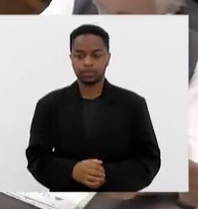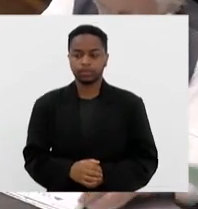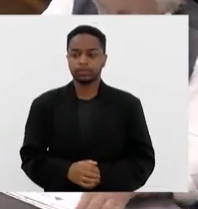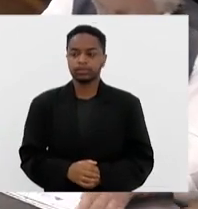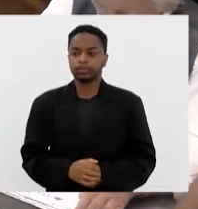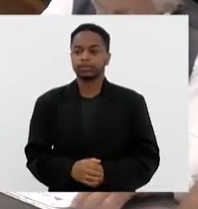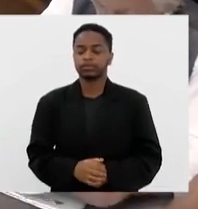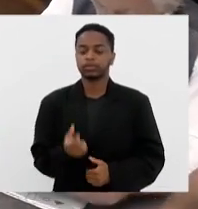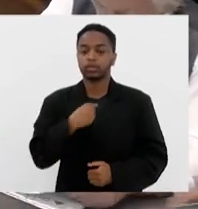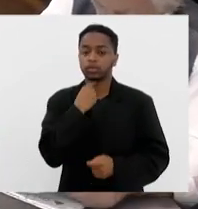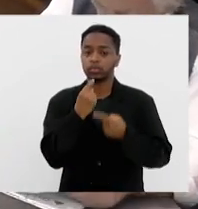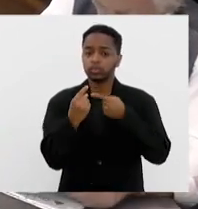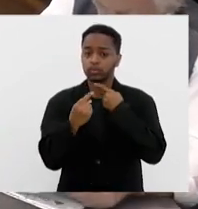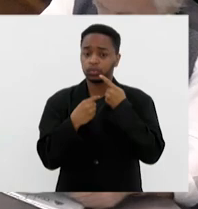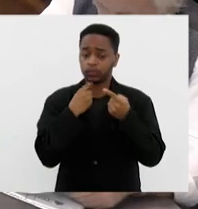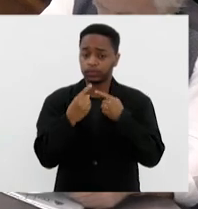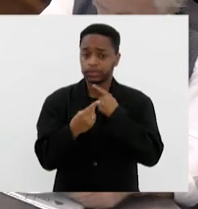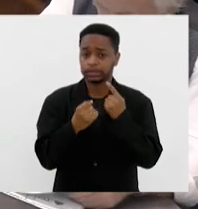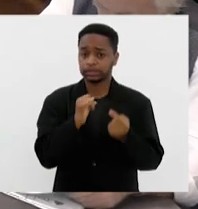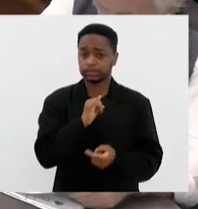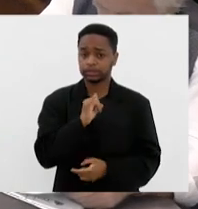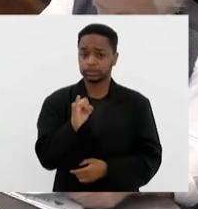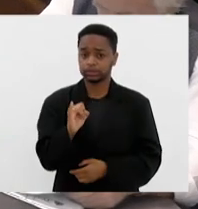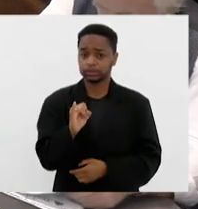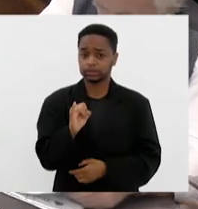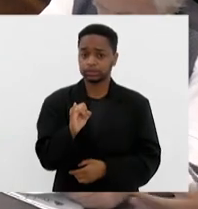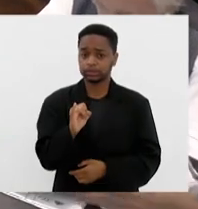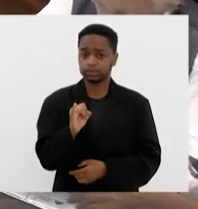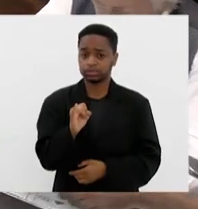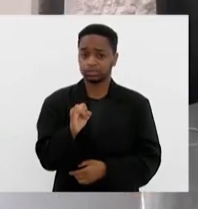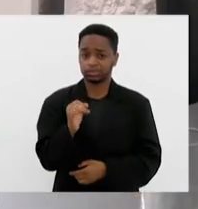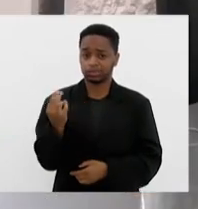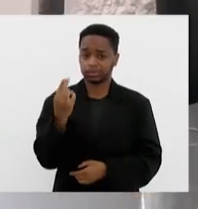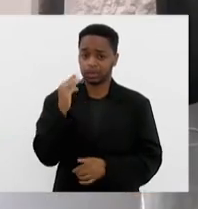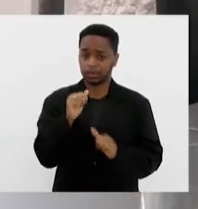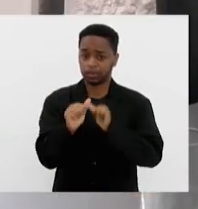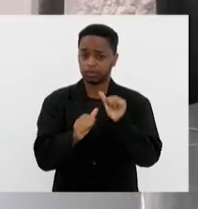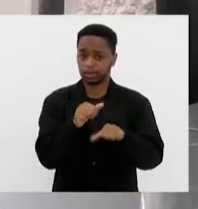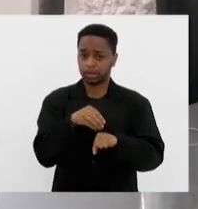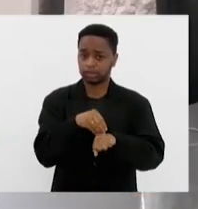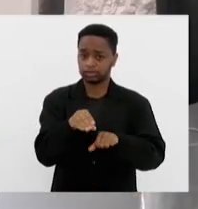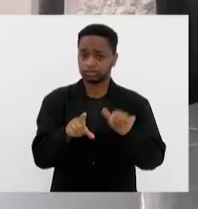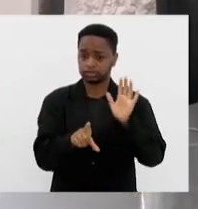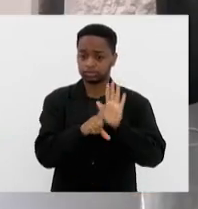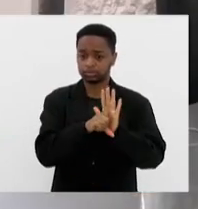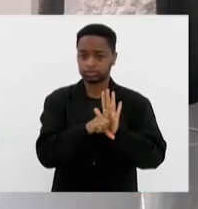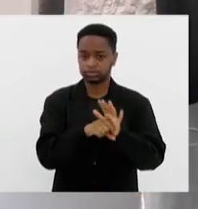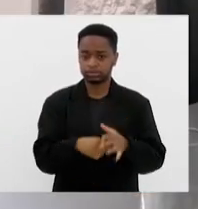uma dúvida se isso não seria uma hipótese de transformação em indicação legislativa.